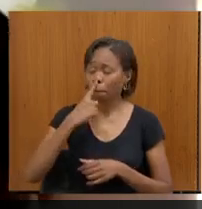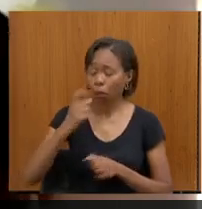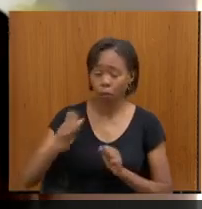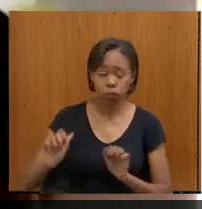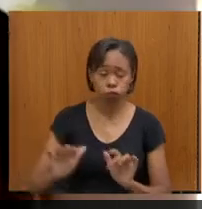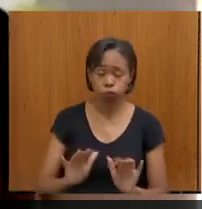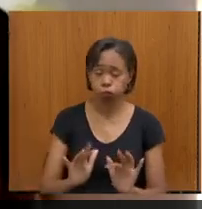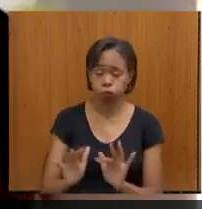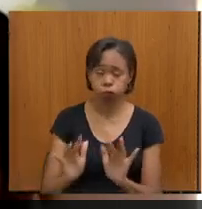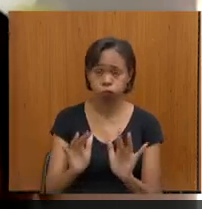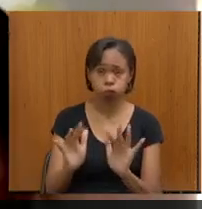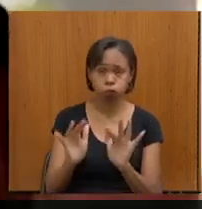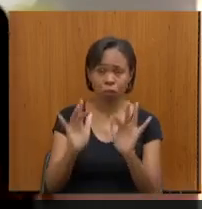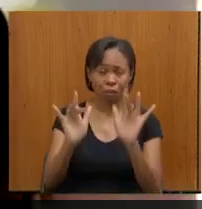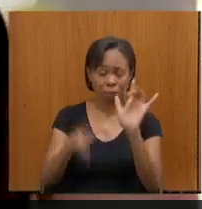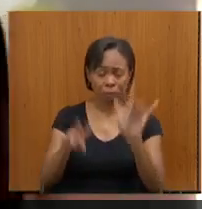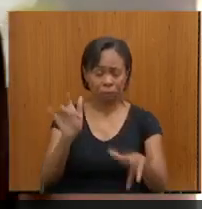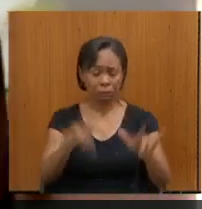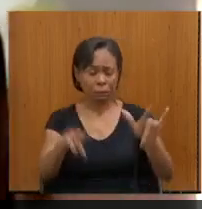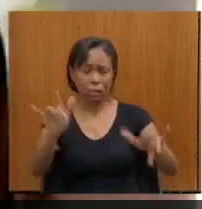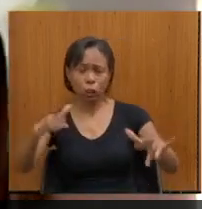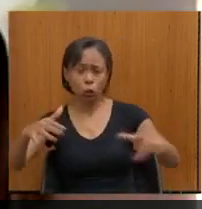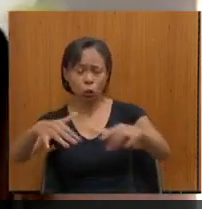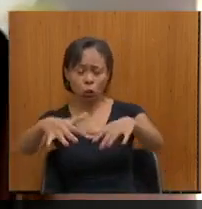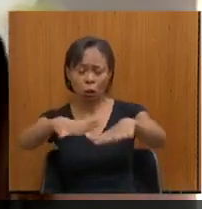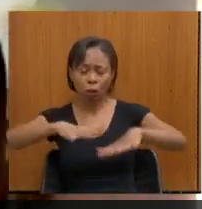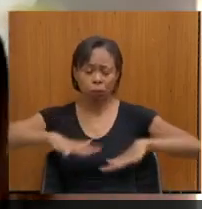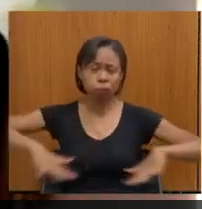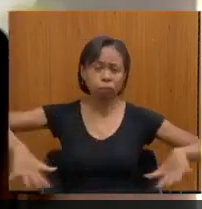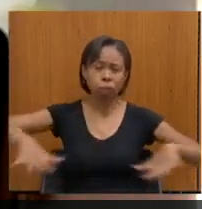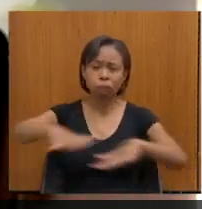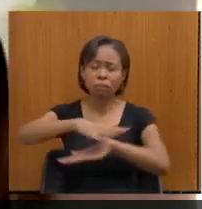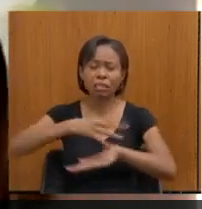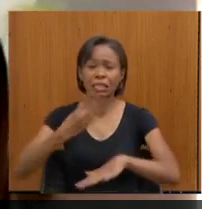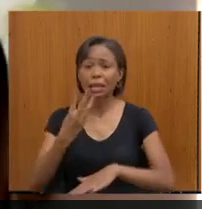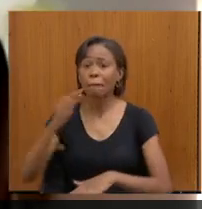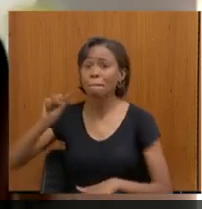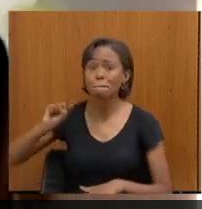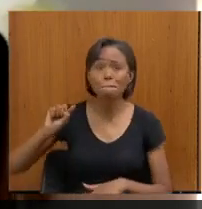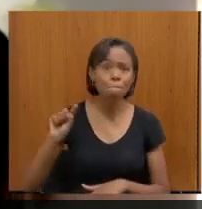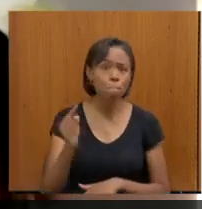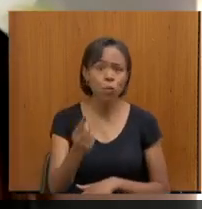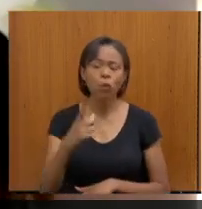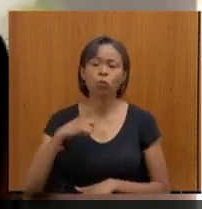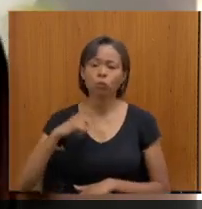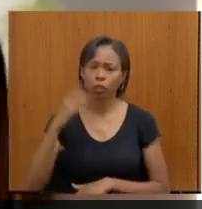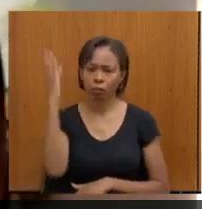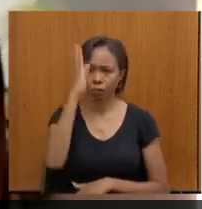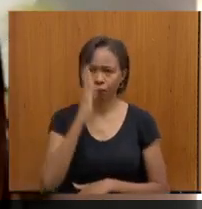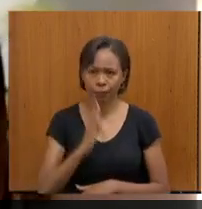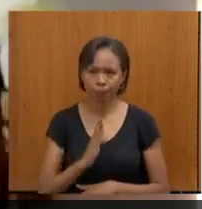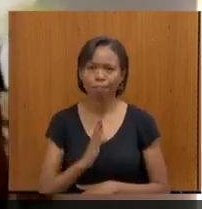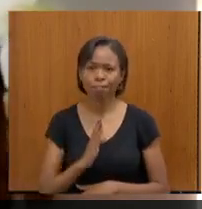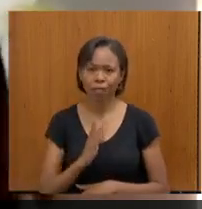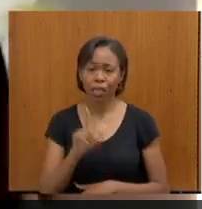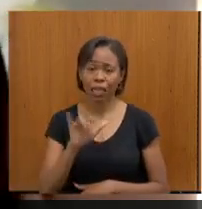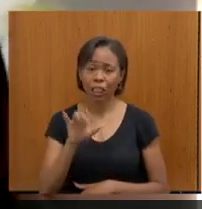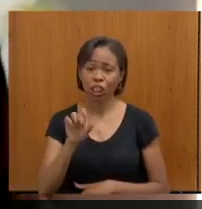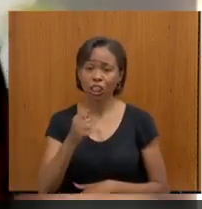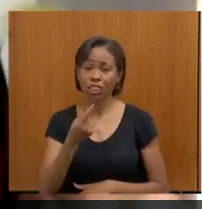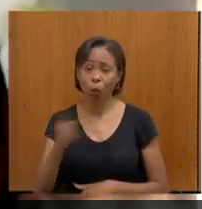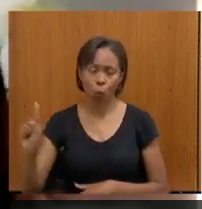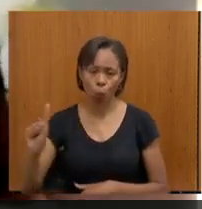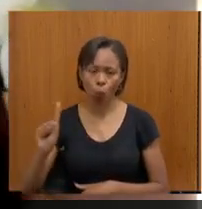de lixões a céu aberto no seu mais de 3 mil no Brasil e mesmo